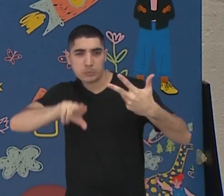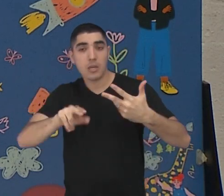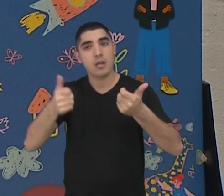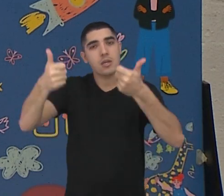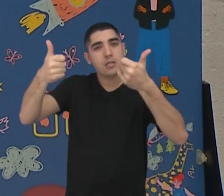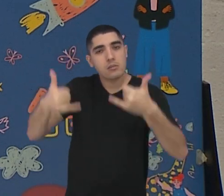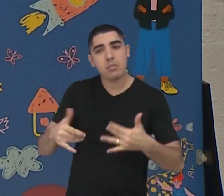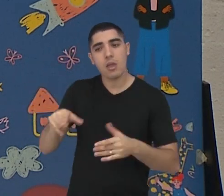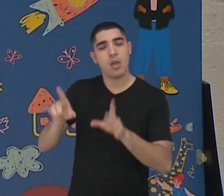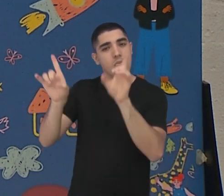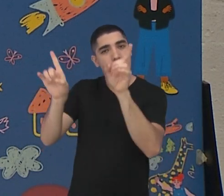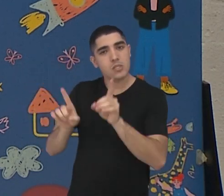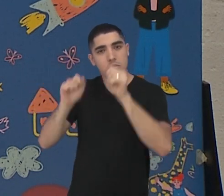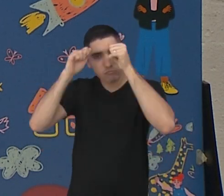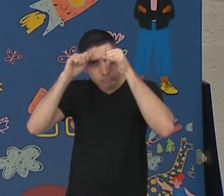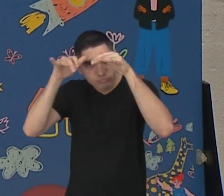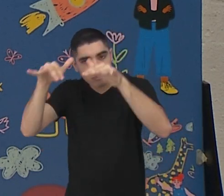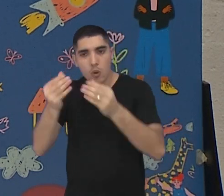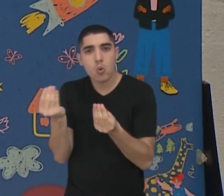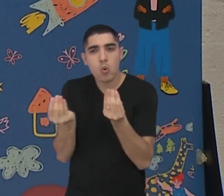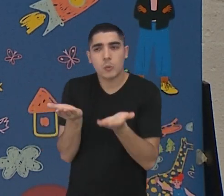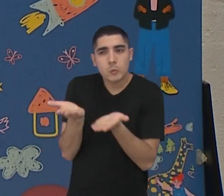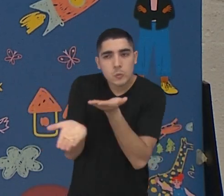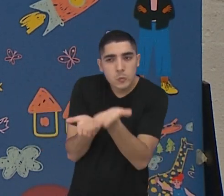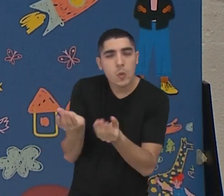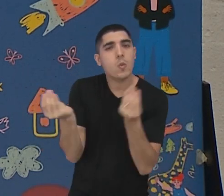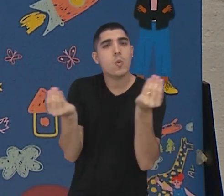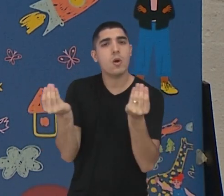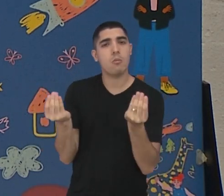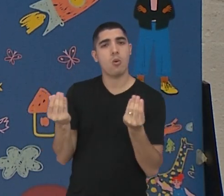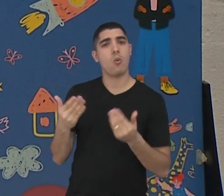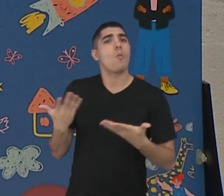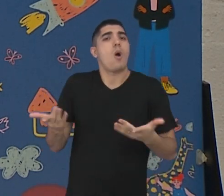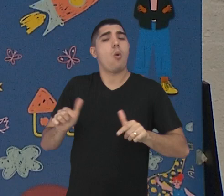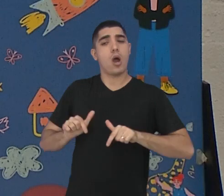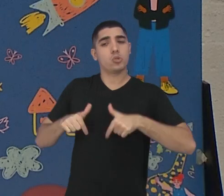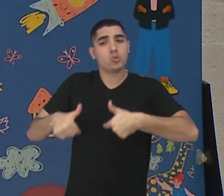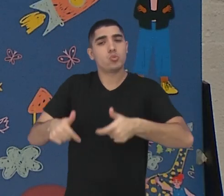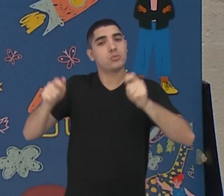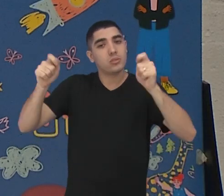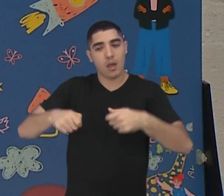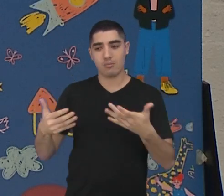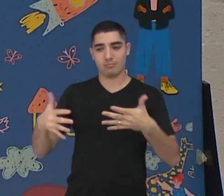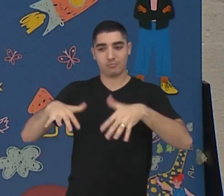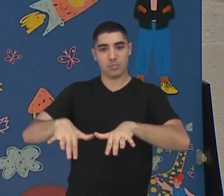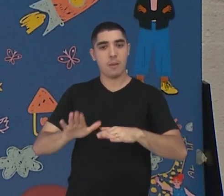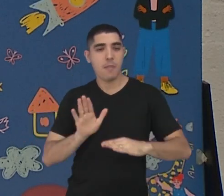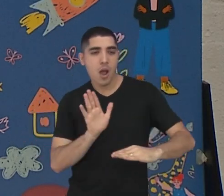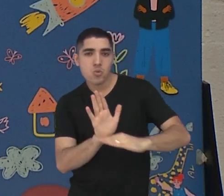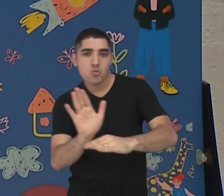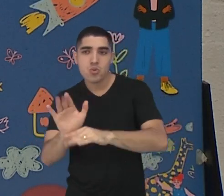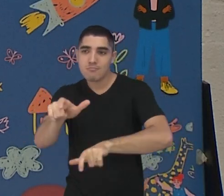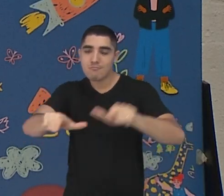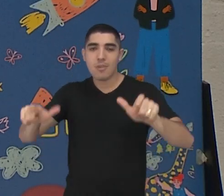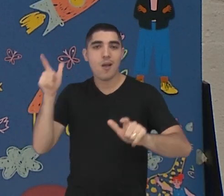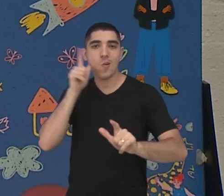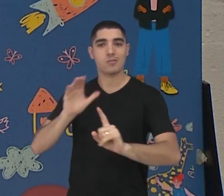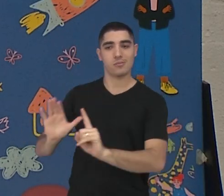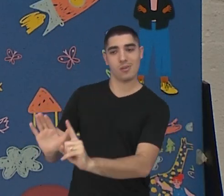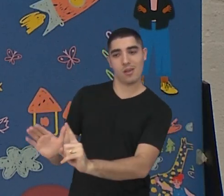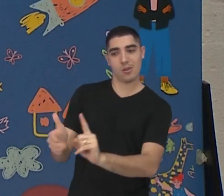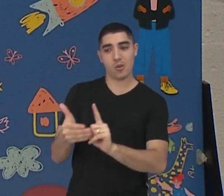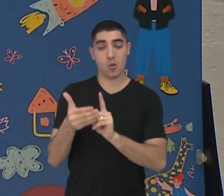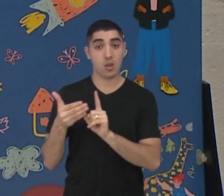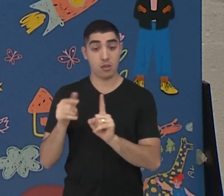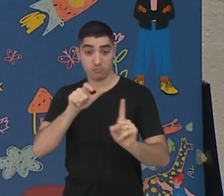a deficiência, né? Sobre as atitudes inclusivas, como eu posso ajudar, como eu posso acolher, né? Para que eles identifiquem as